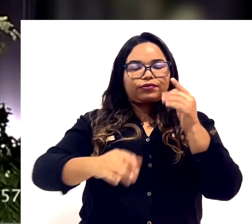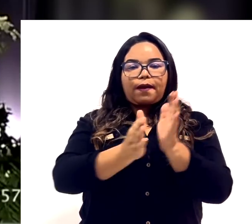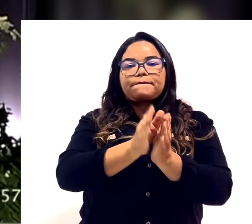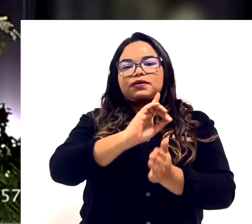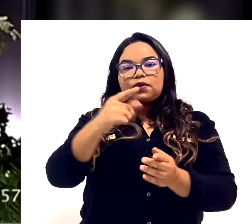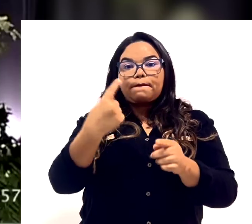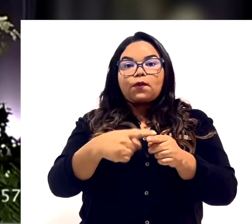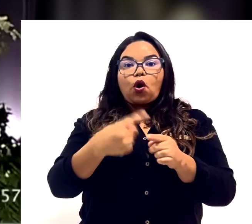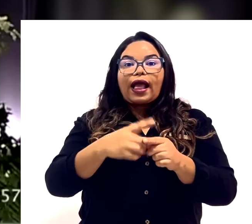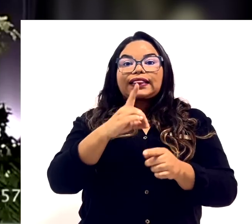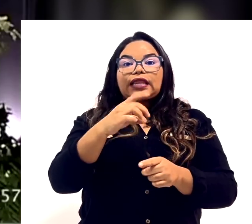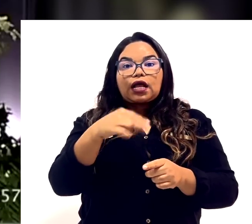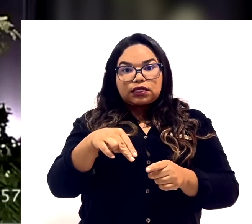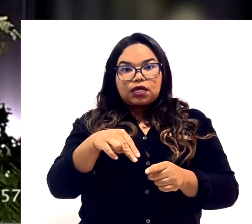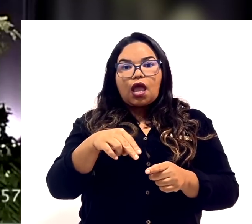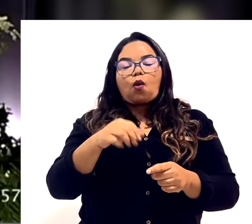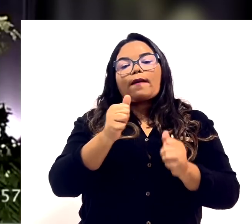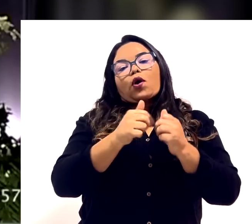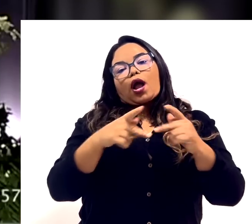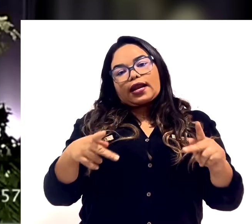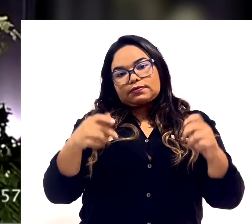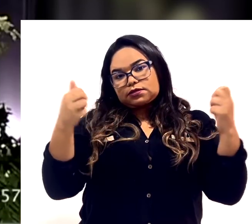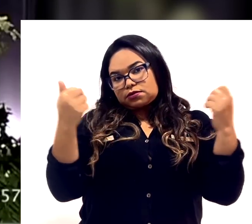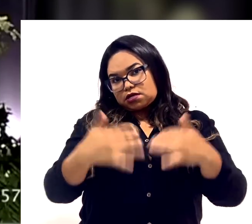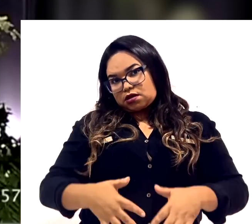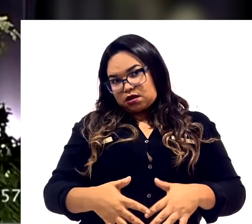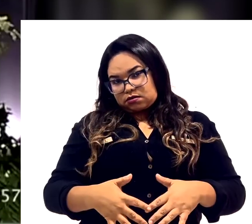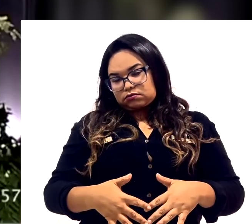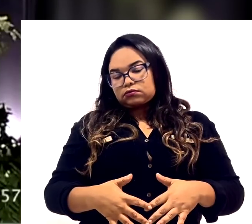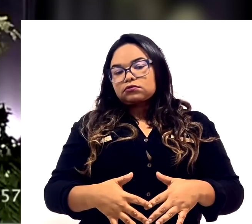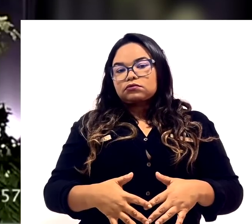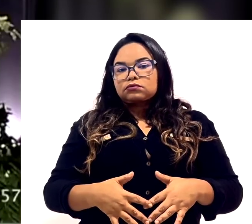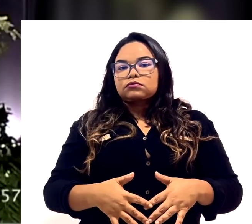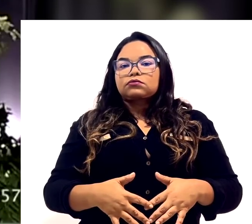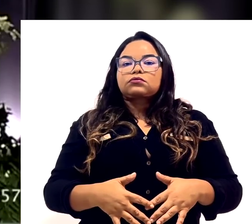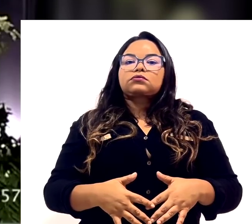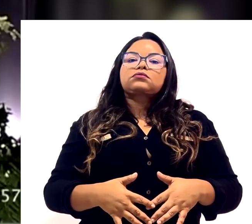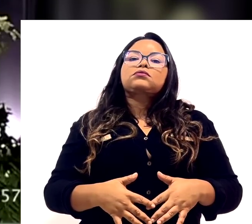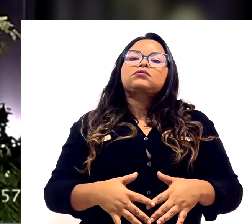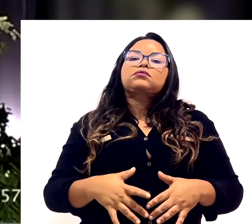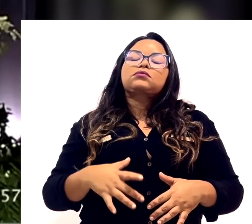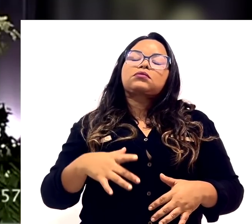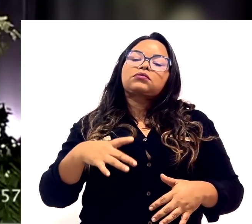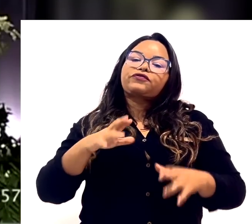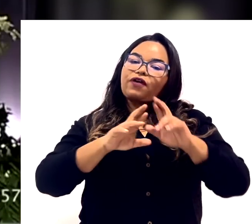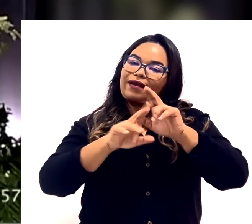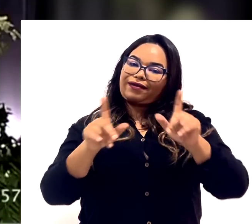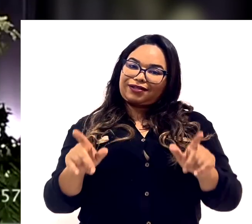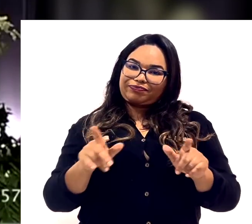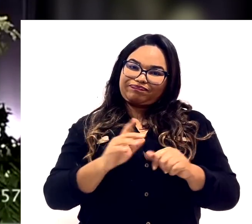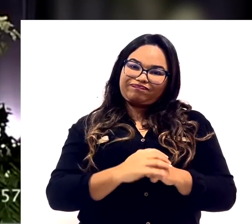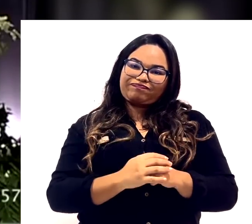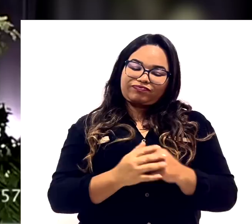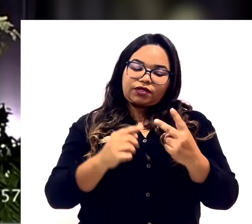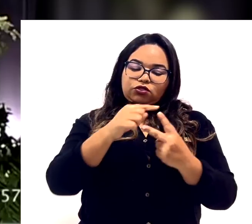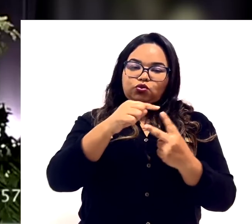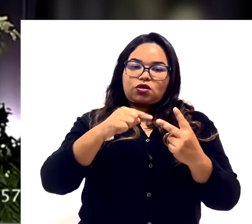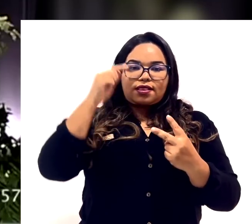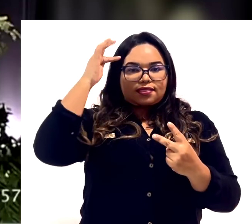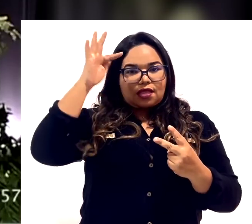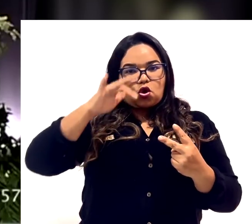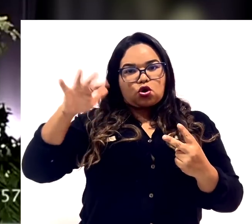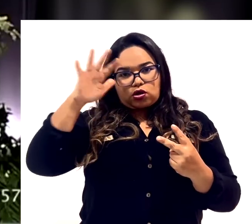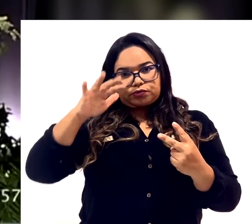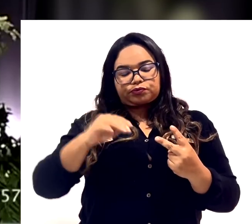Daniel capítulo 8 e todo o livro de Apocalipse. Elas violam cada pequeno princípio bíblico, todas elas. E quem